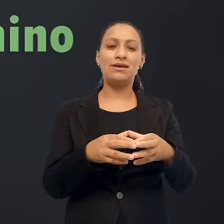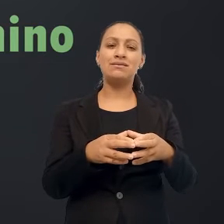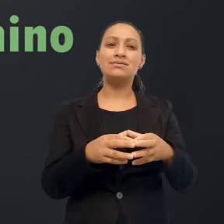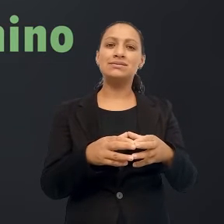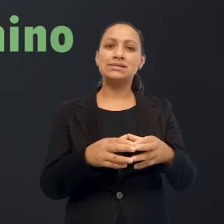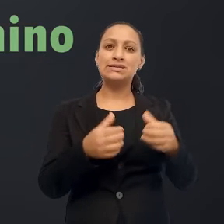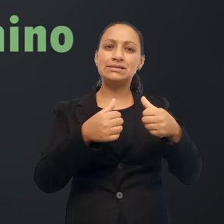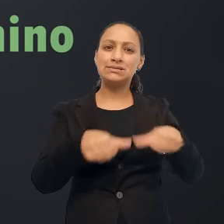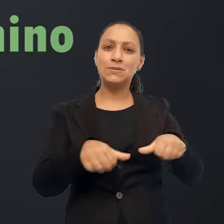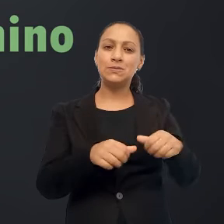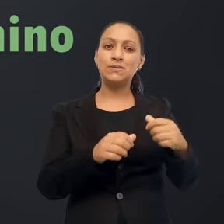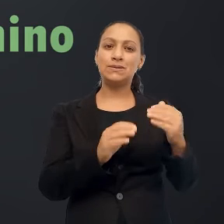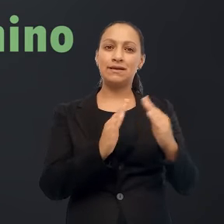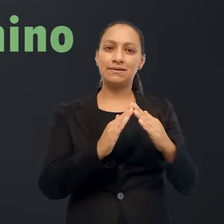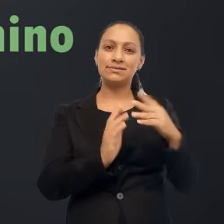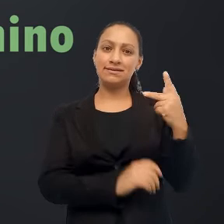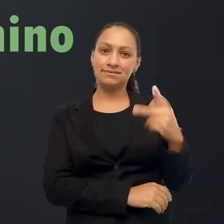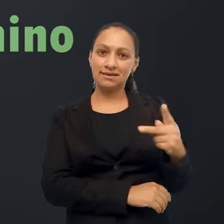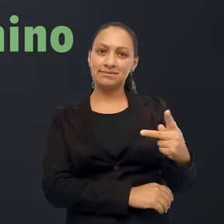casas.